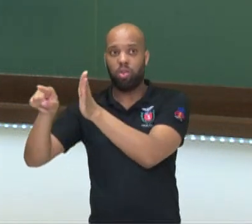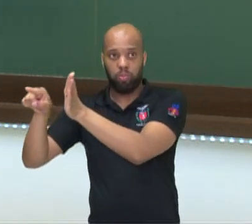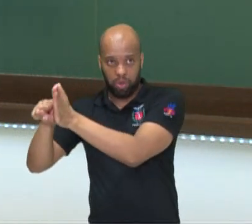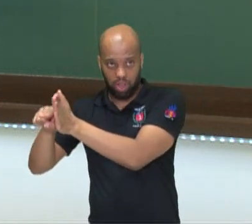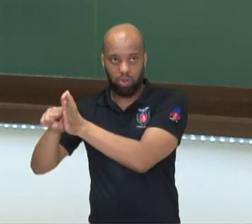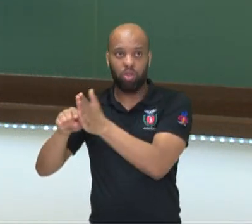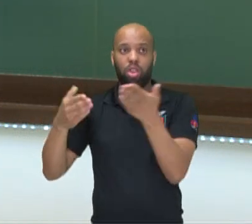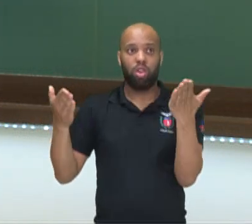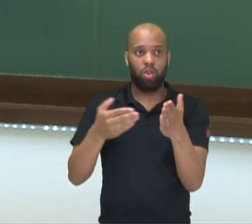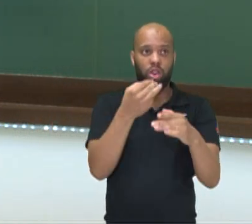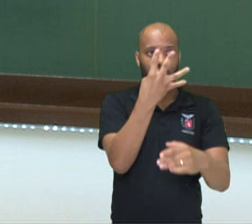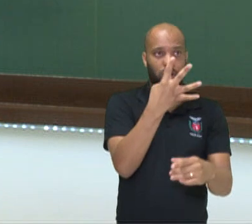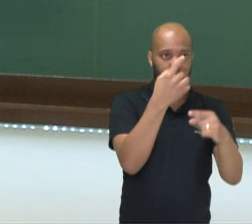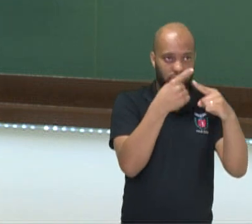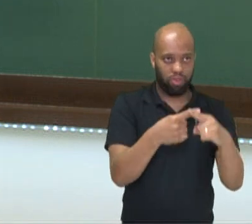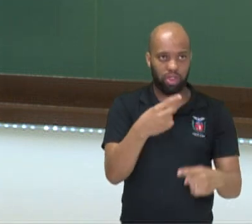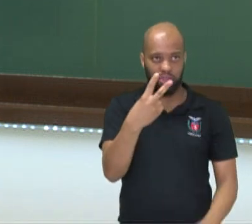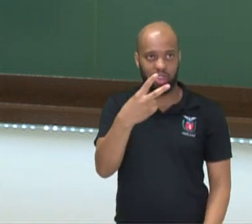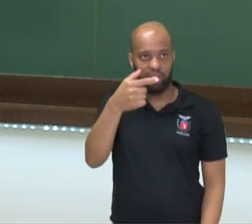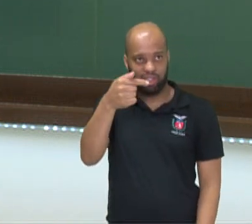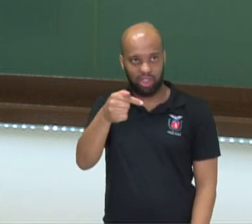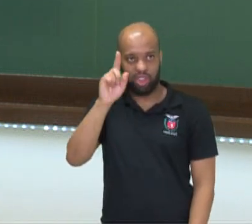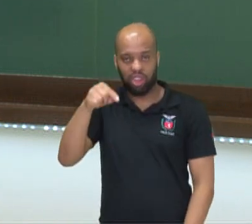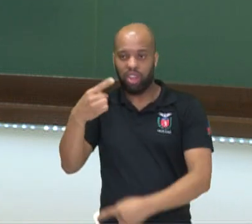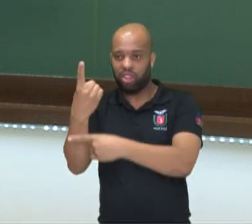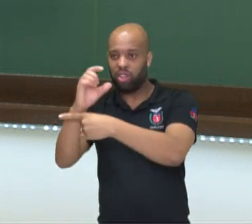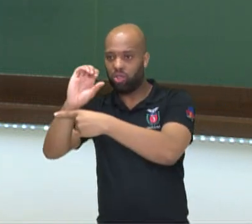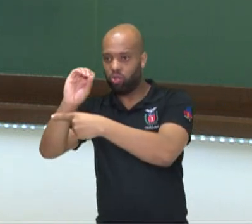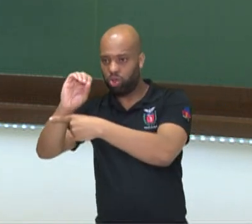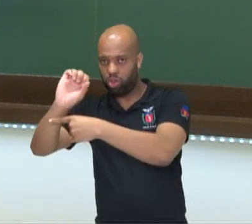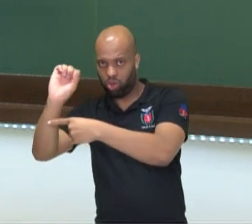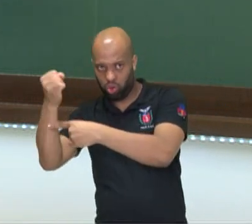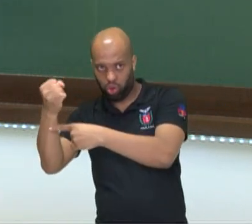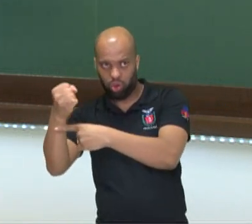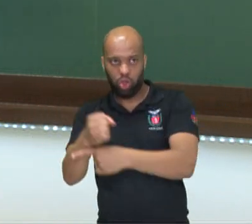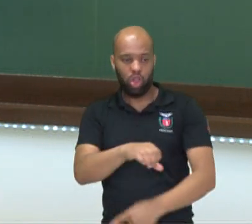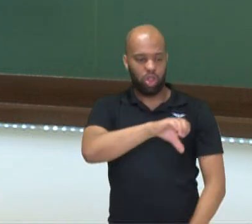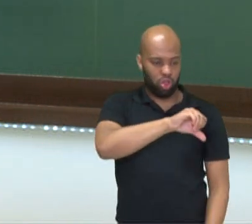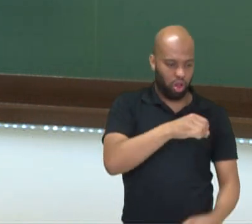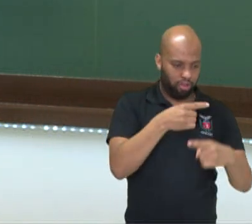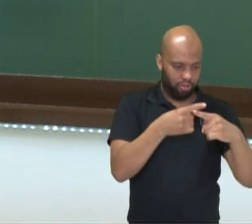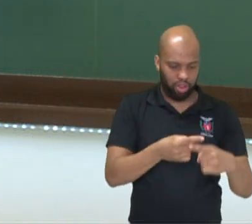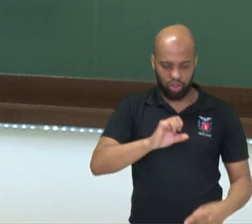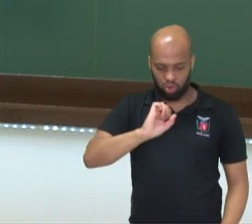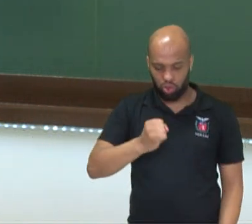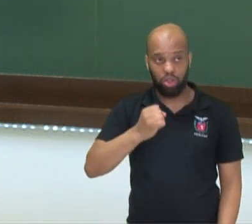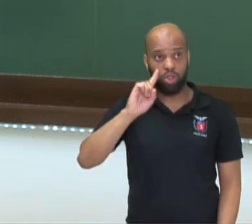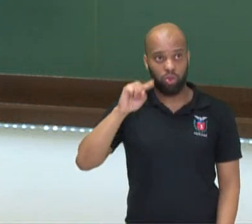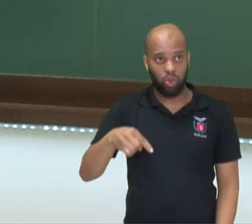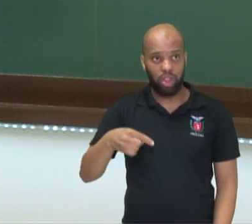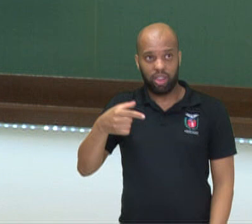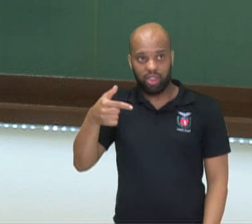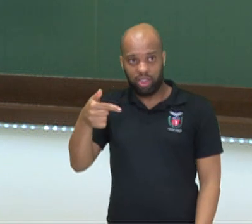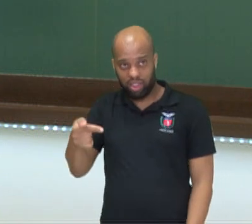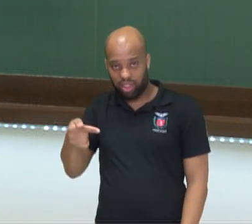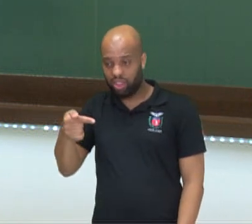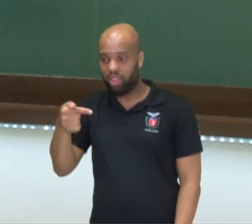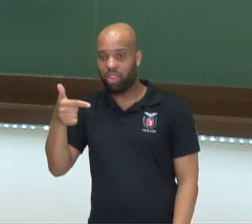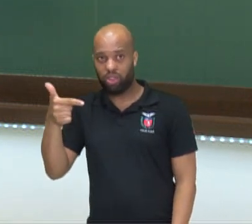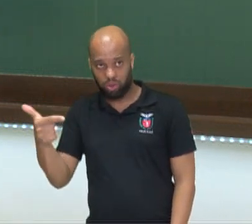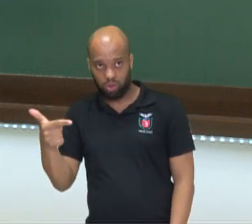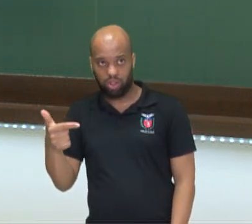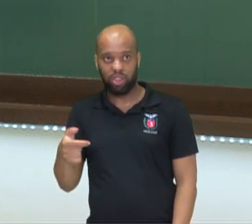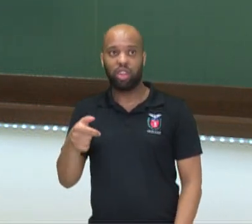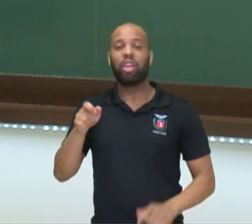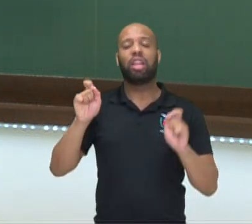vezes 8 é 72. Se você simplificar o 108 e 72 por 6 e depois por 6 de